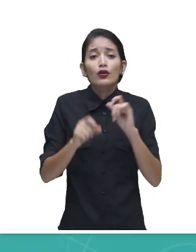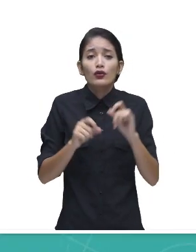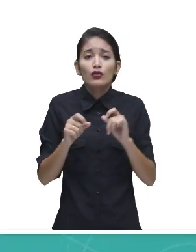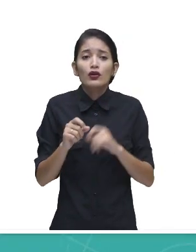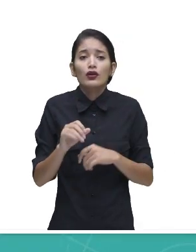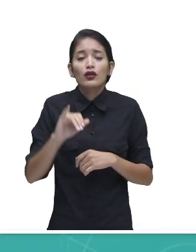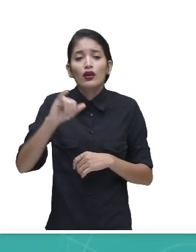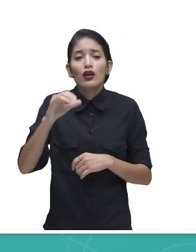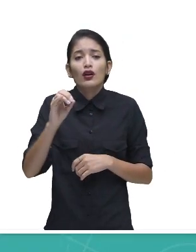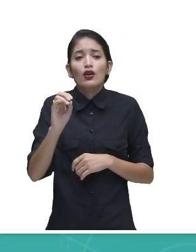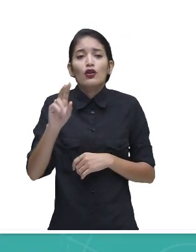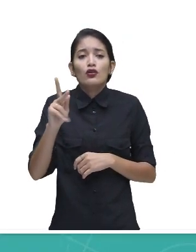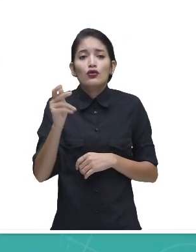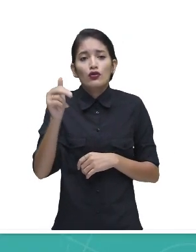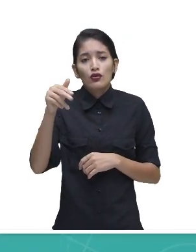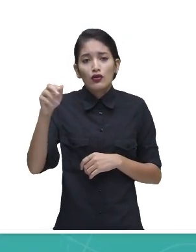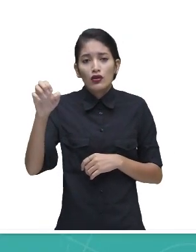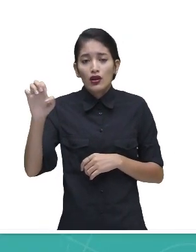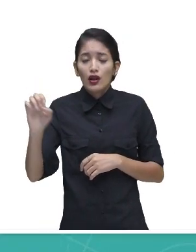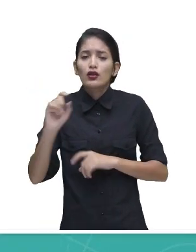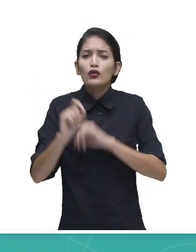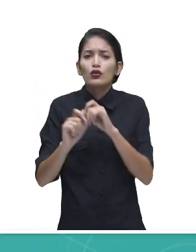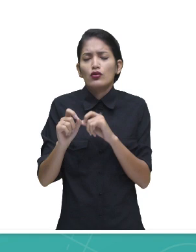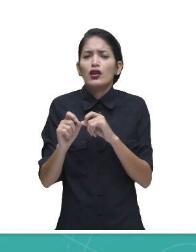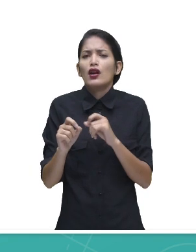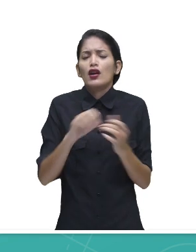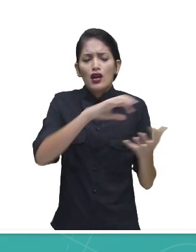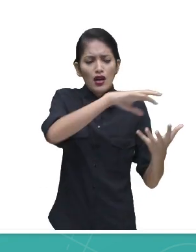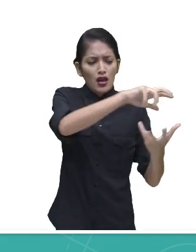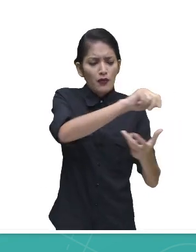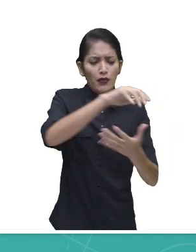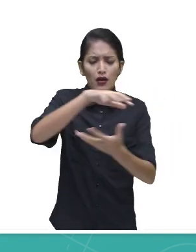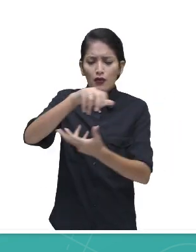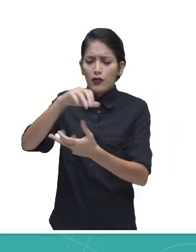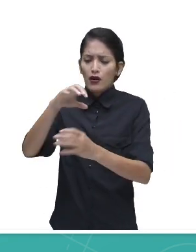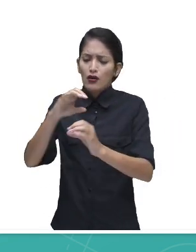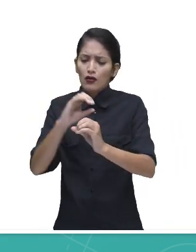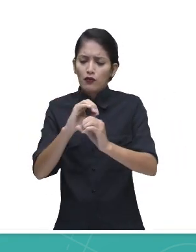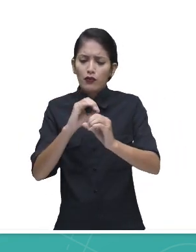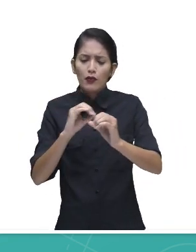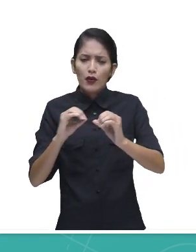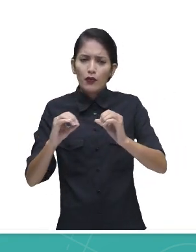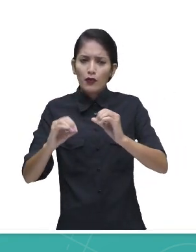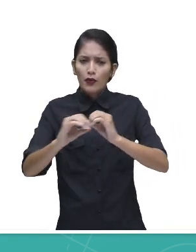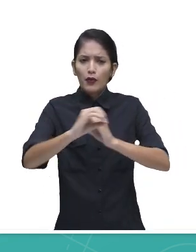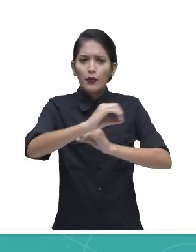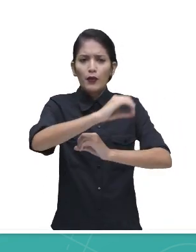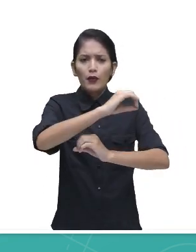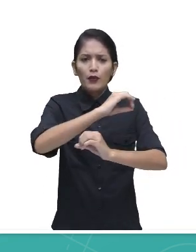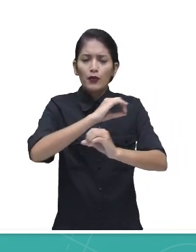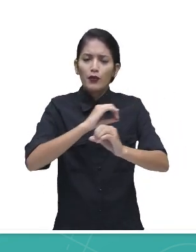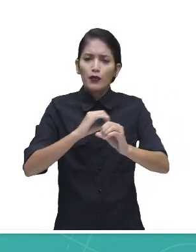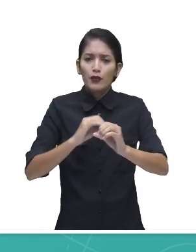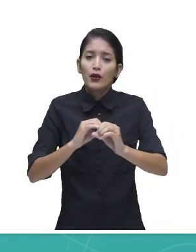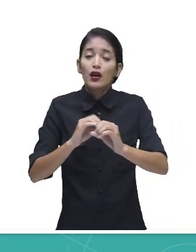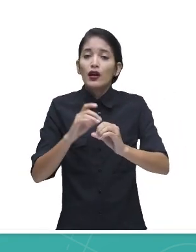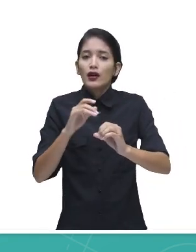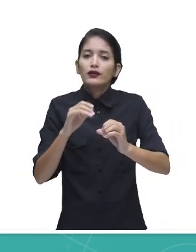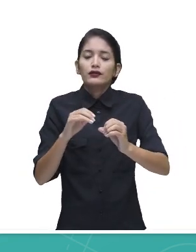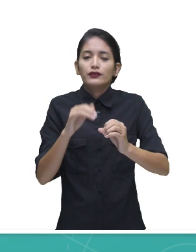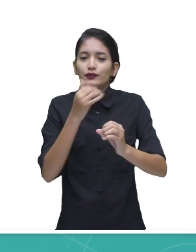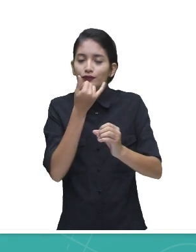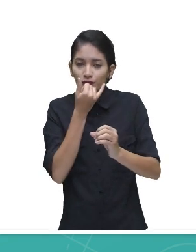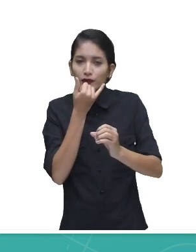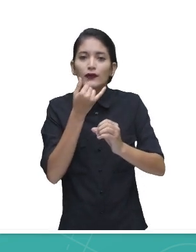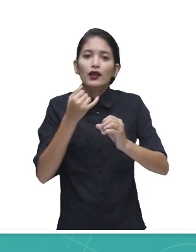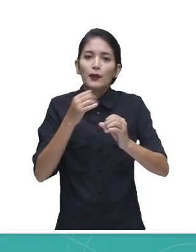Kepler, ele determinou que os planetas viajavam ao redor do Sol em elipses, né? E não em círculos. Então, é como